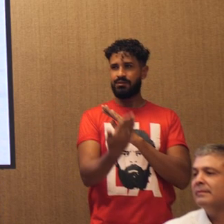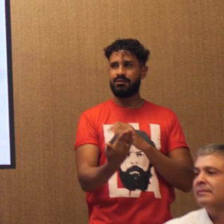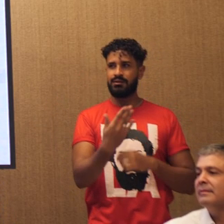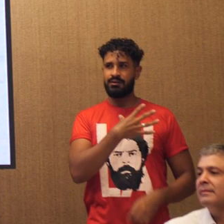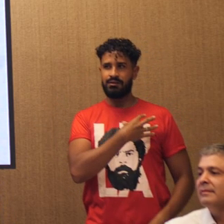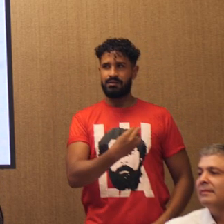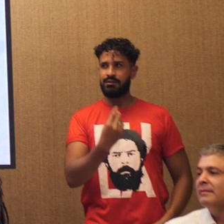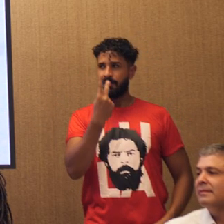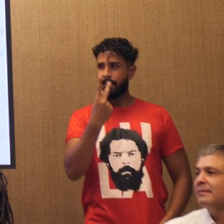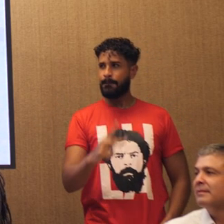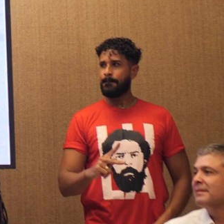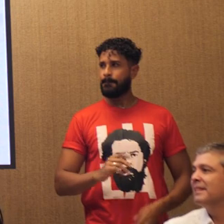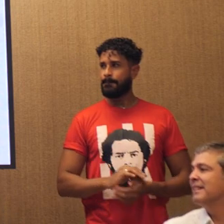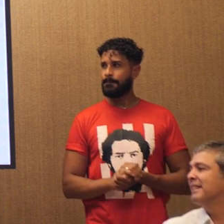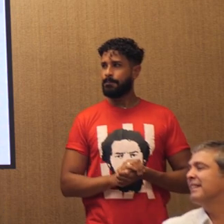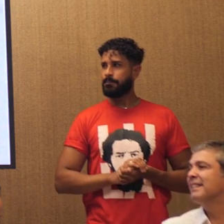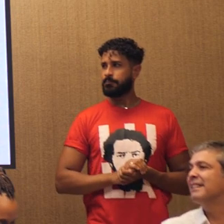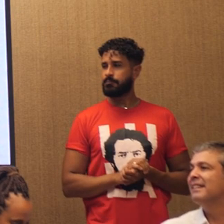filhas dela.